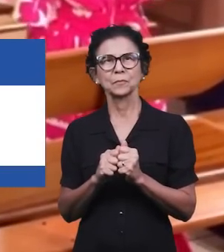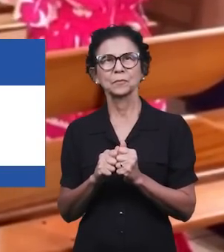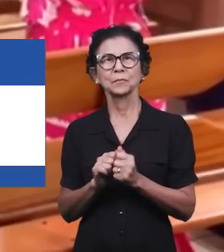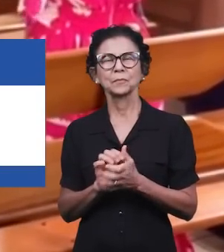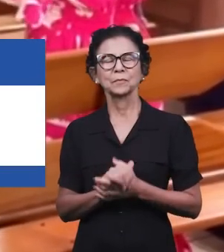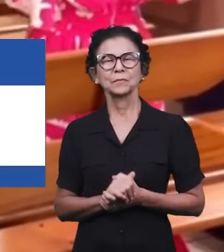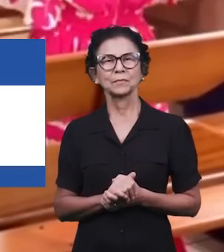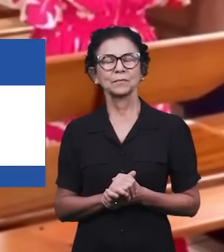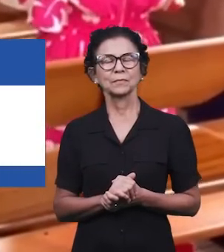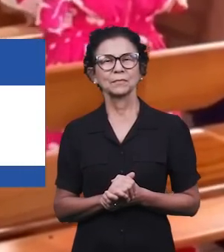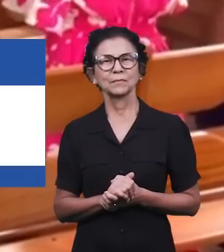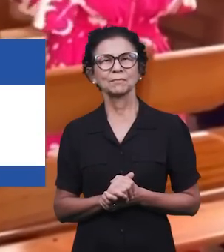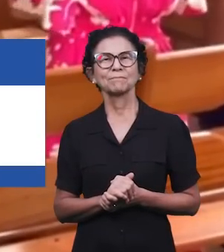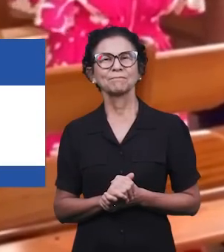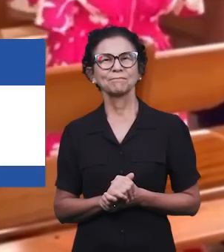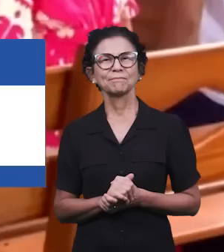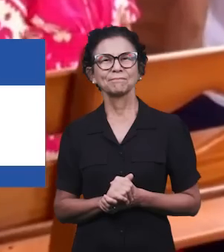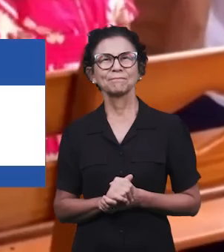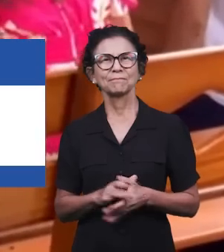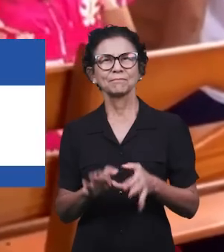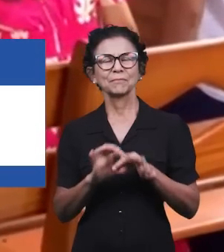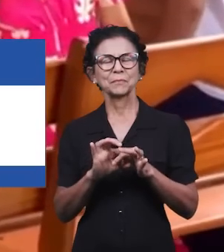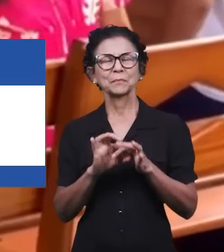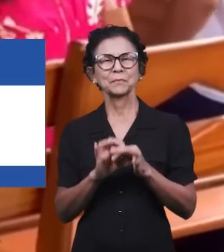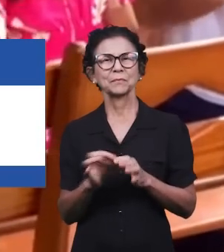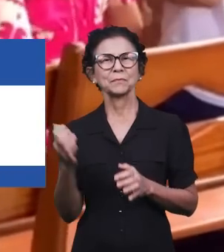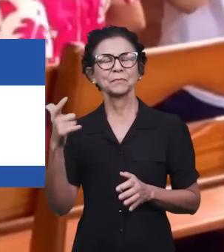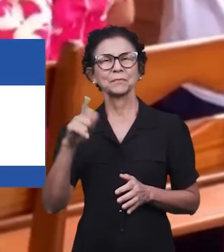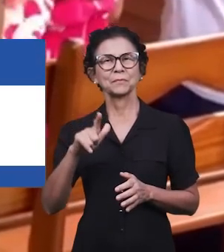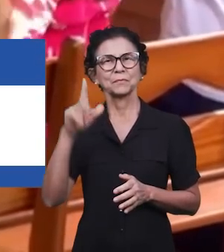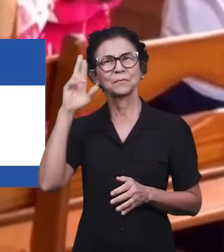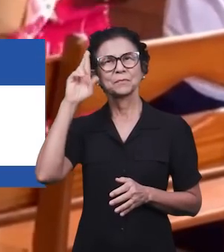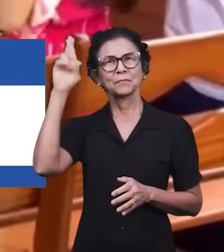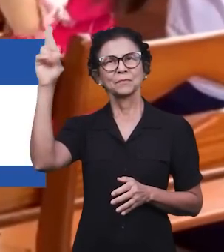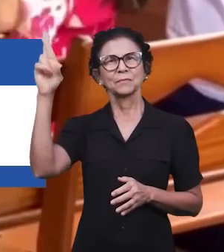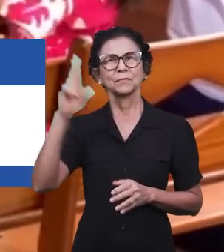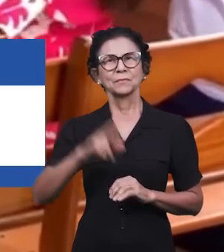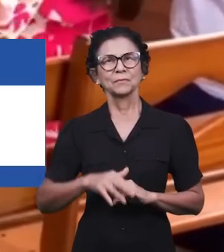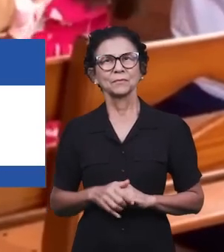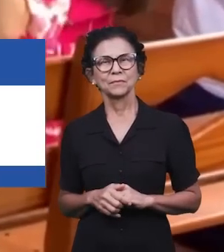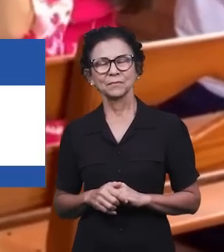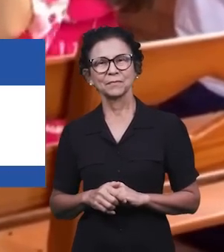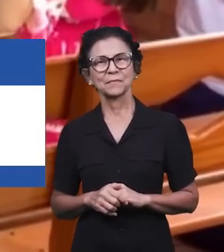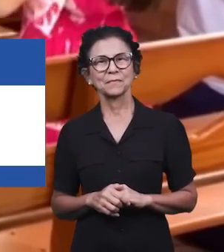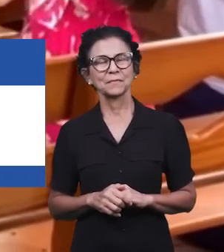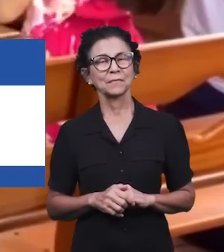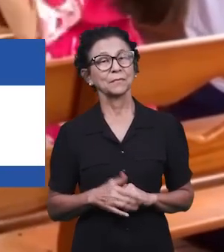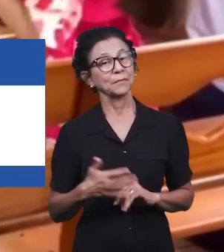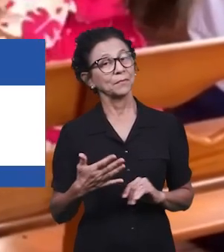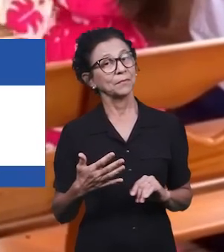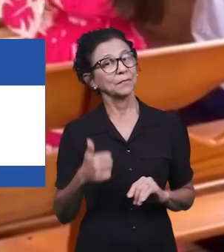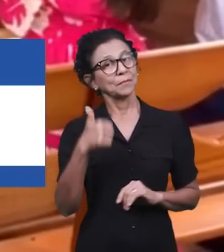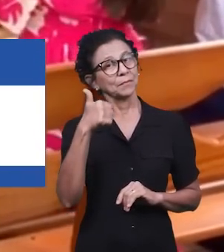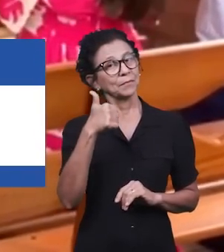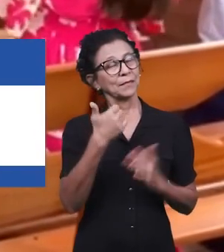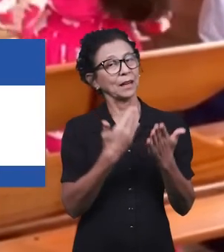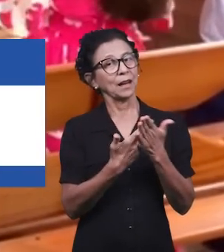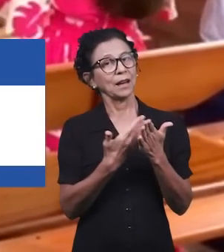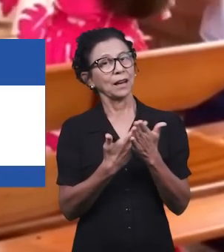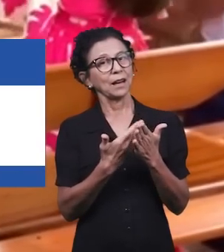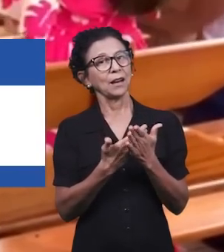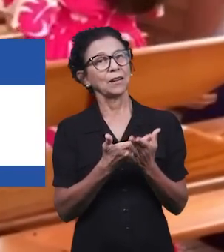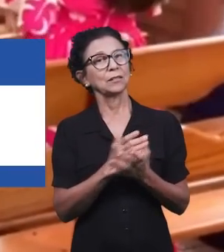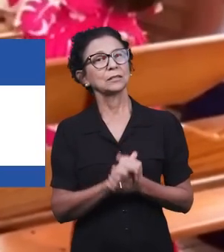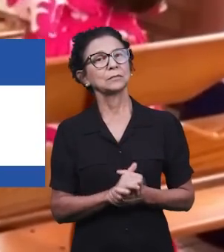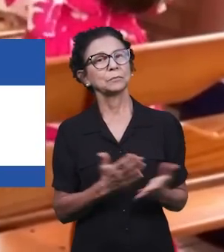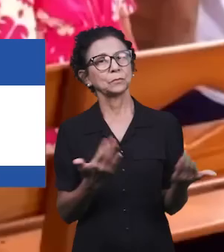do Senhor, renovando assim a comunhão com Ele. Já no decorrer da primeira aula, muitas vidas